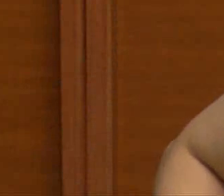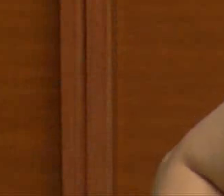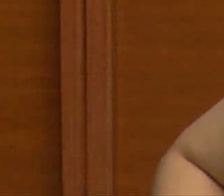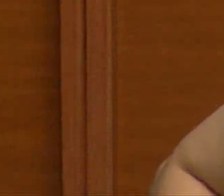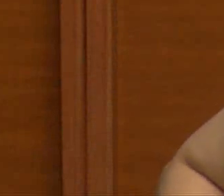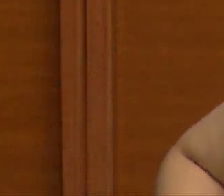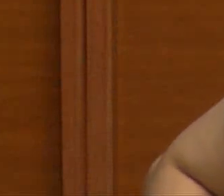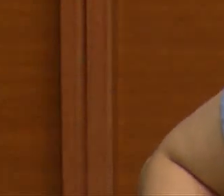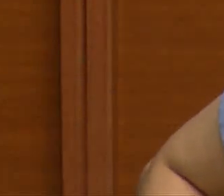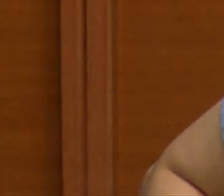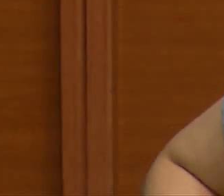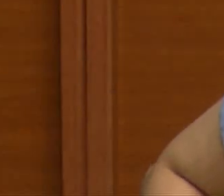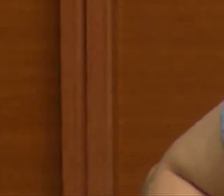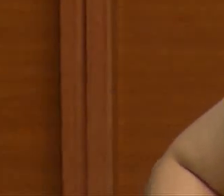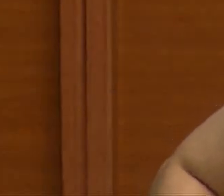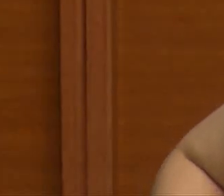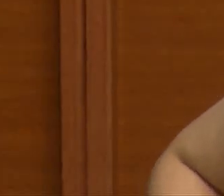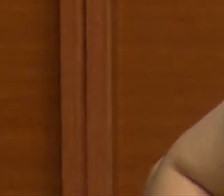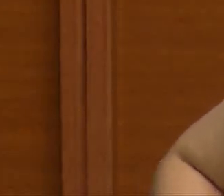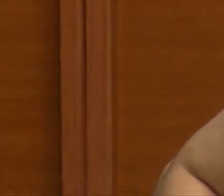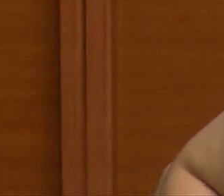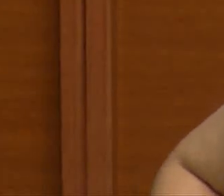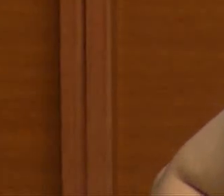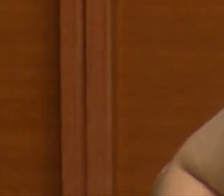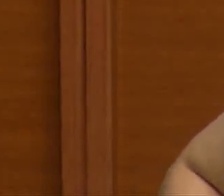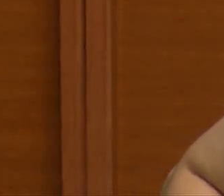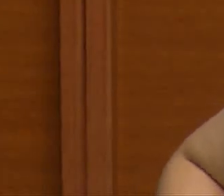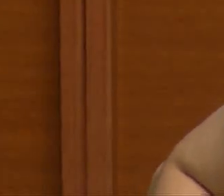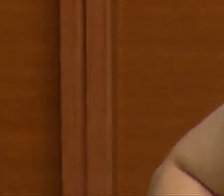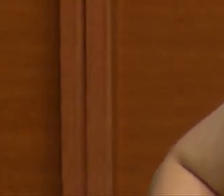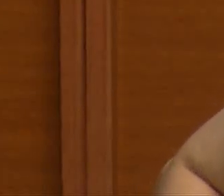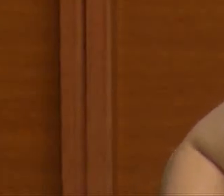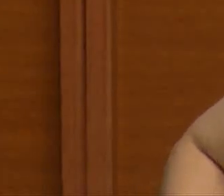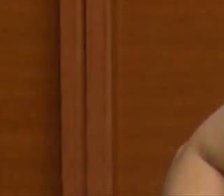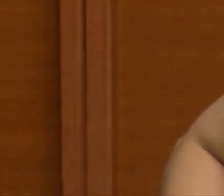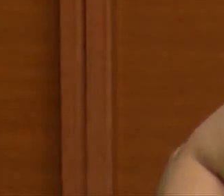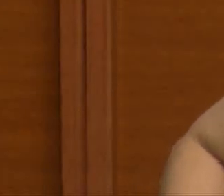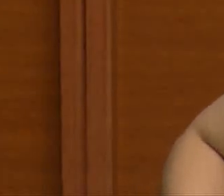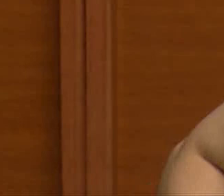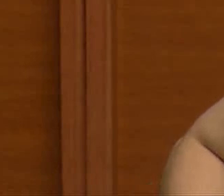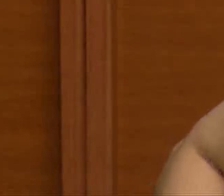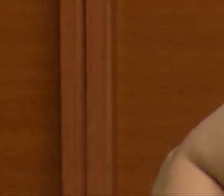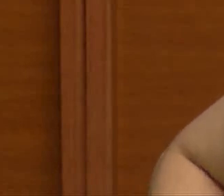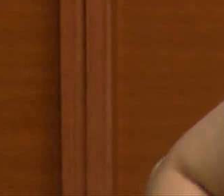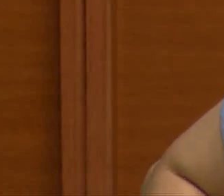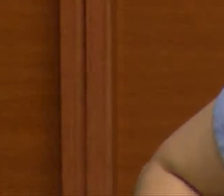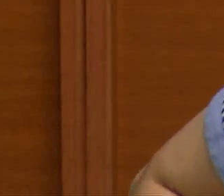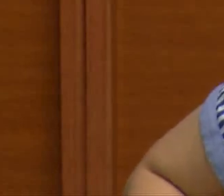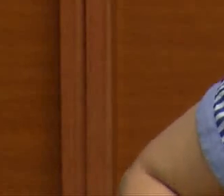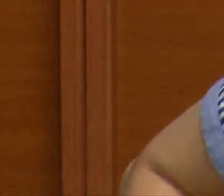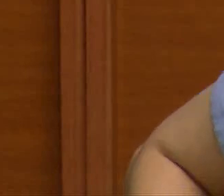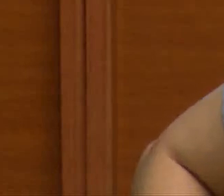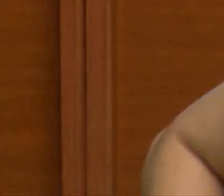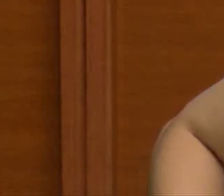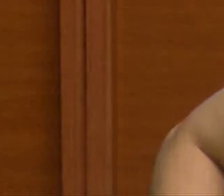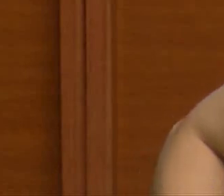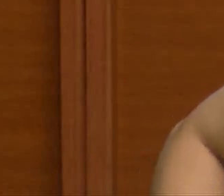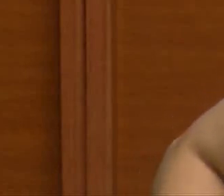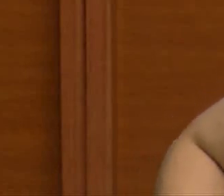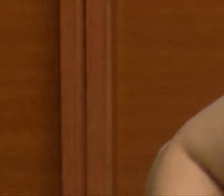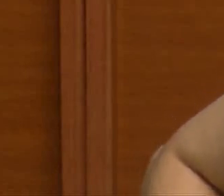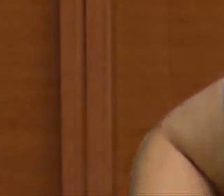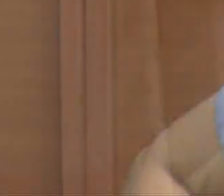se completa. O errado se acerta, o quebrado conserta, e assim tudo muda mesmo sem mudar. A paz